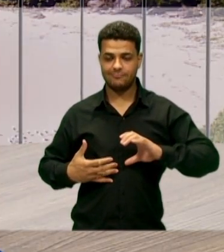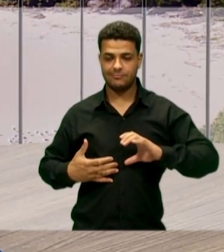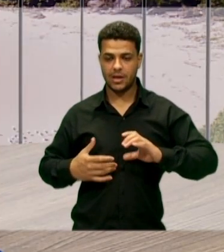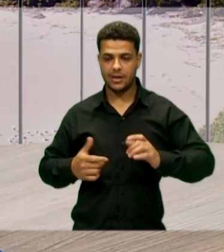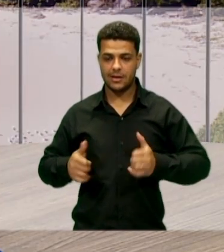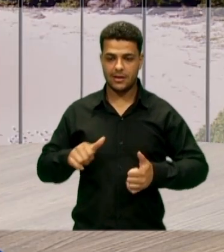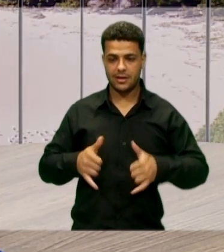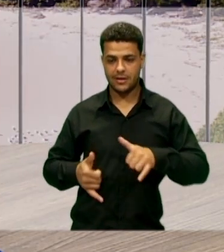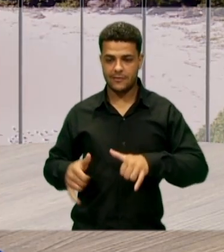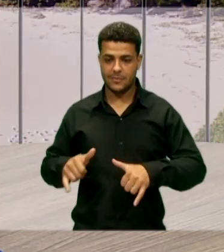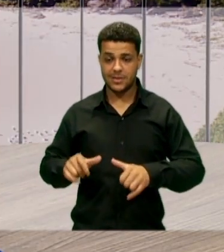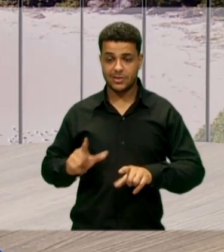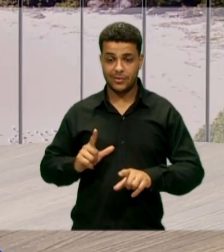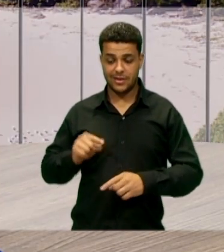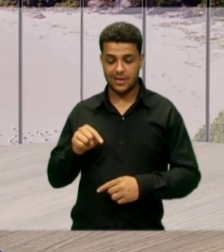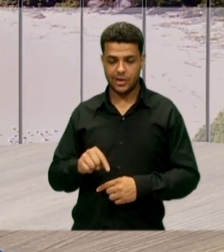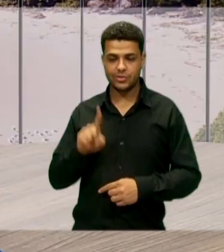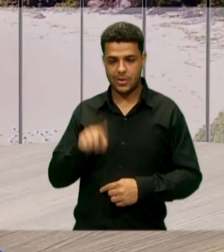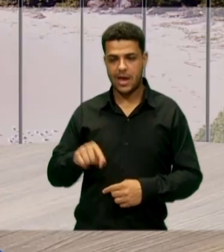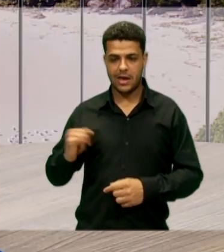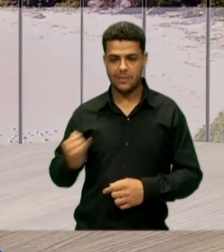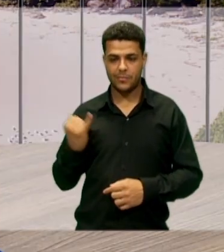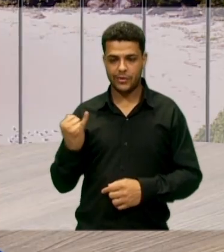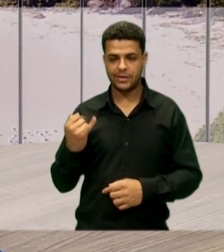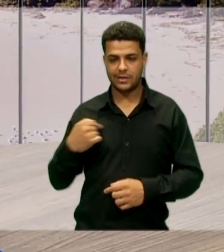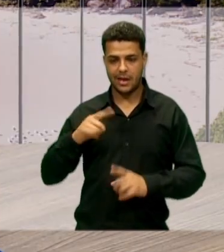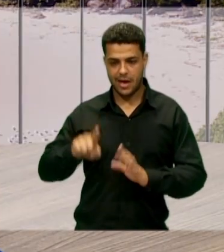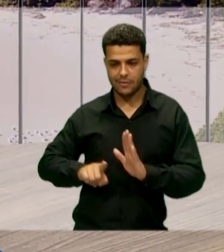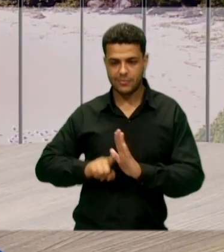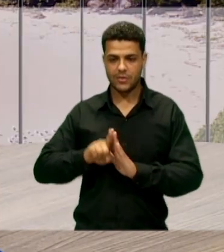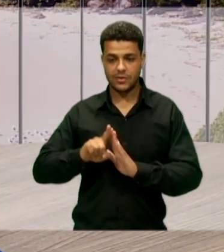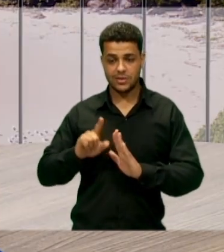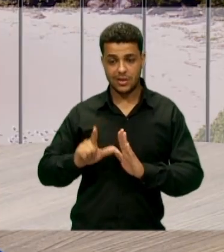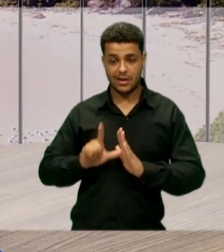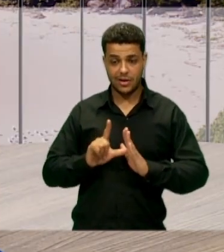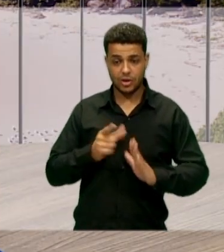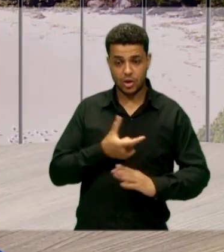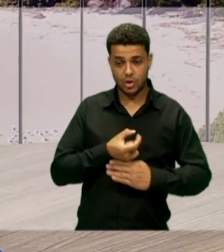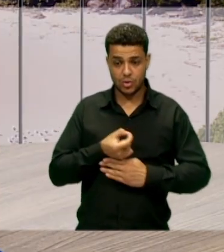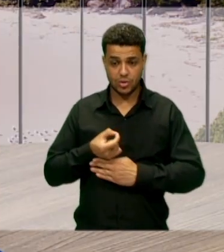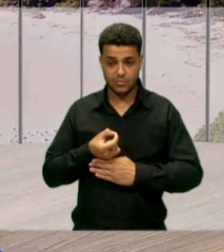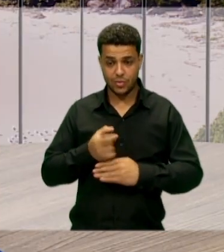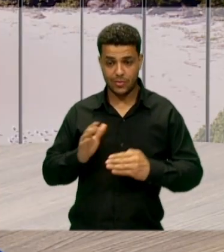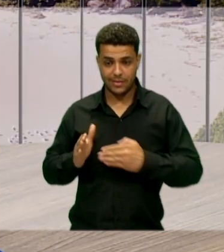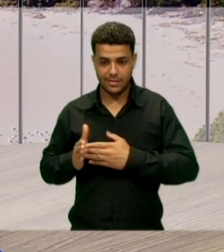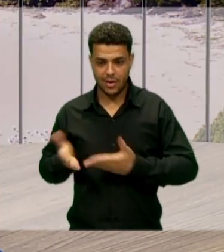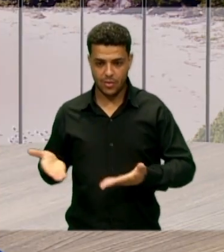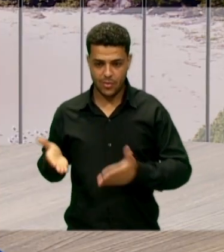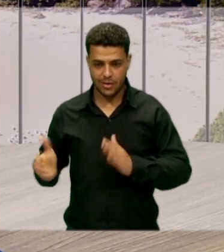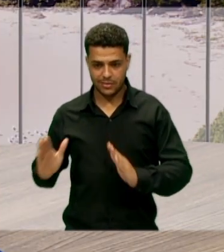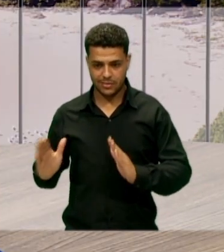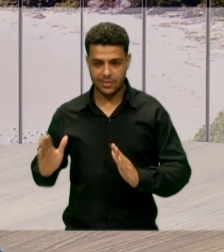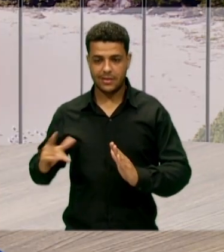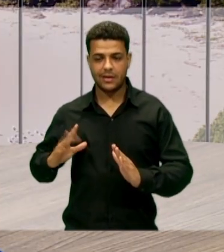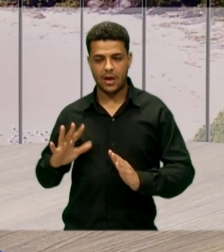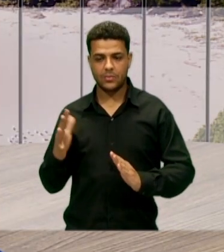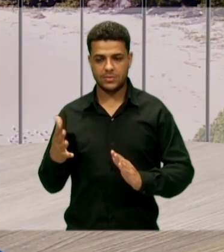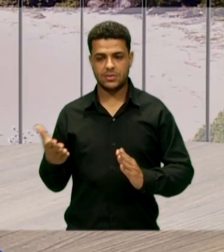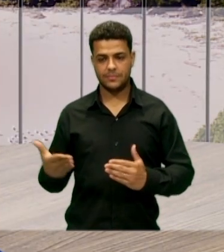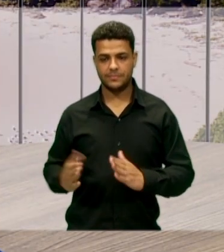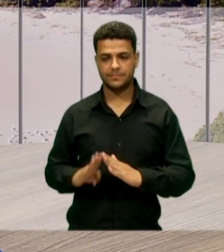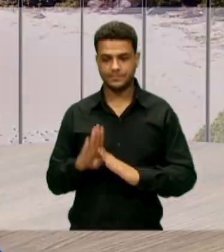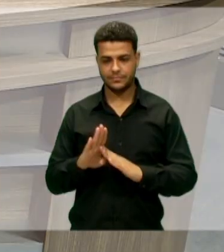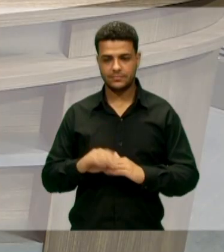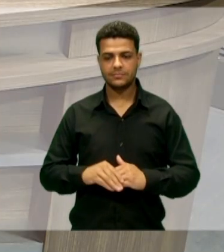pacientes, né? Então, isso é muito importante, é fundamental. Isso foi um avanço recente, dos anos 2000 para cá, que acabou acontecendo.